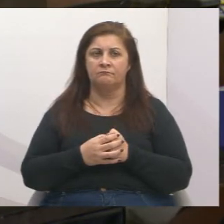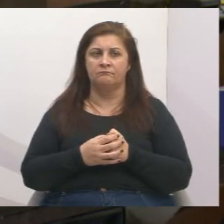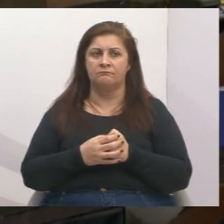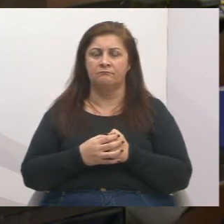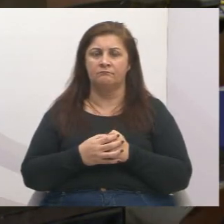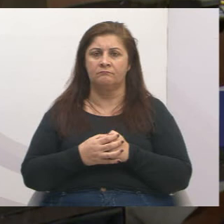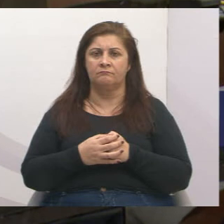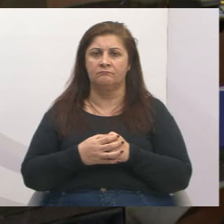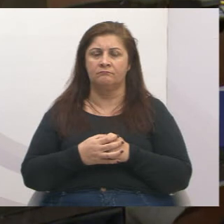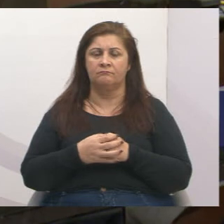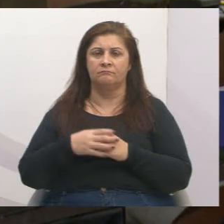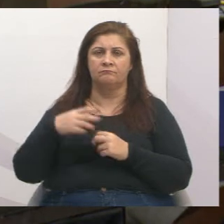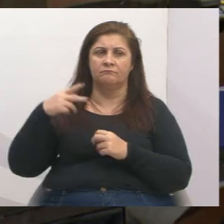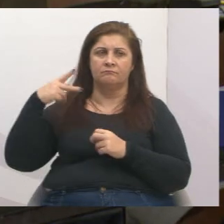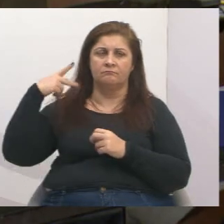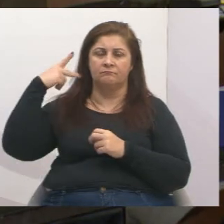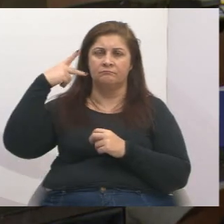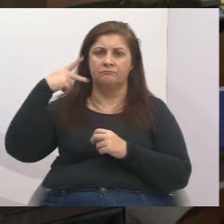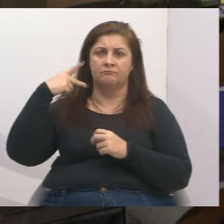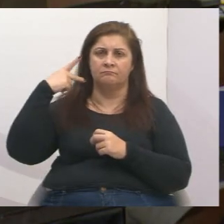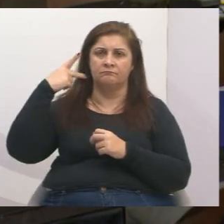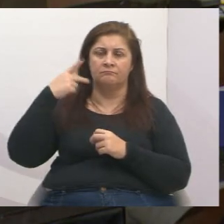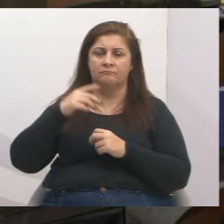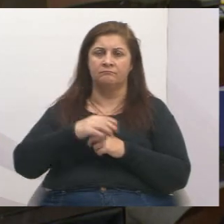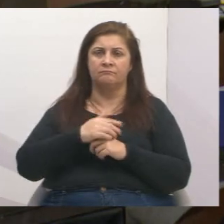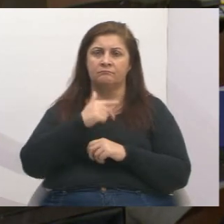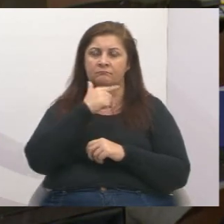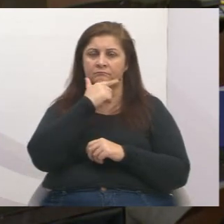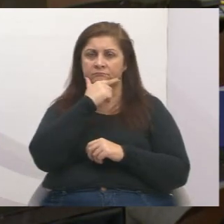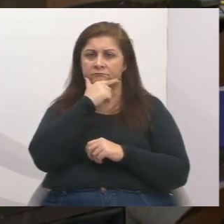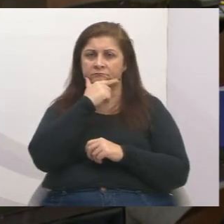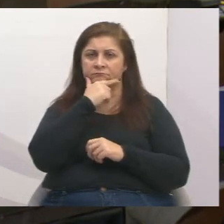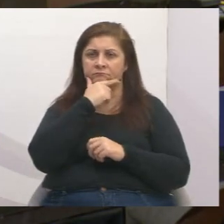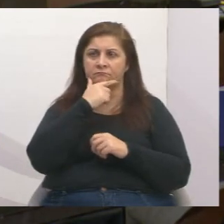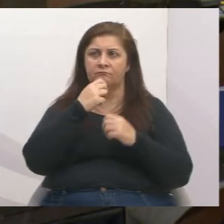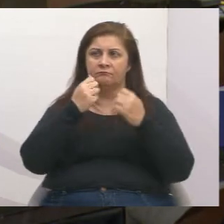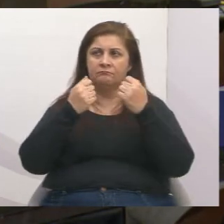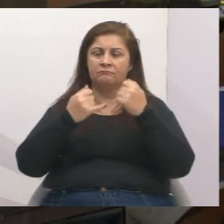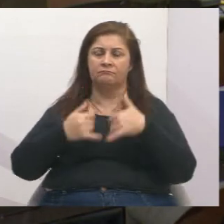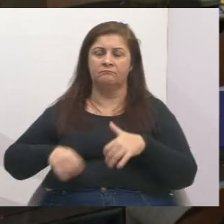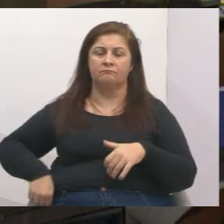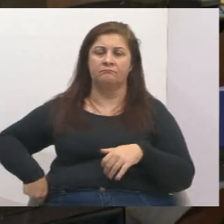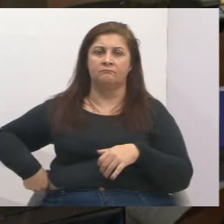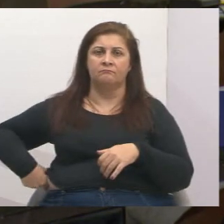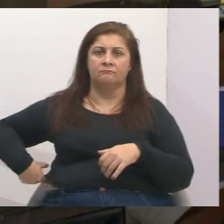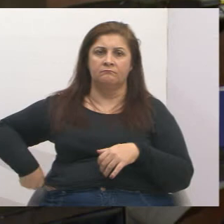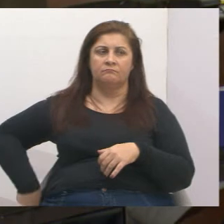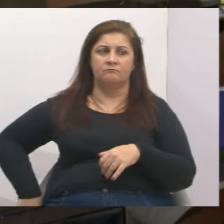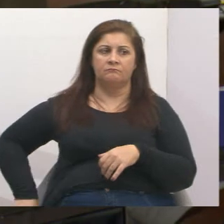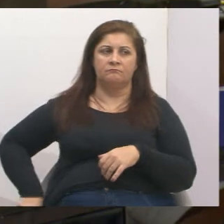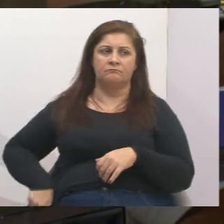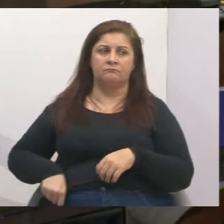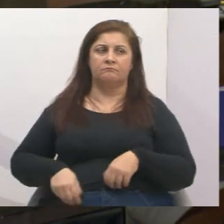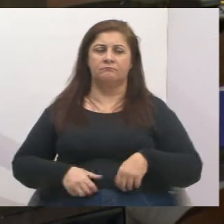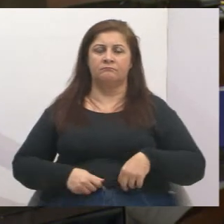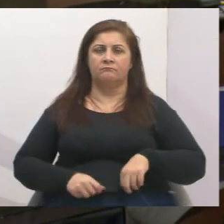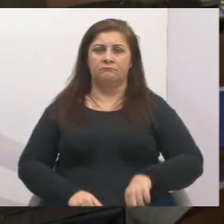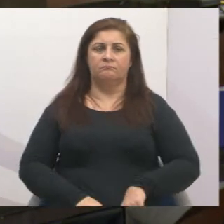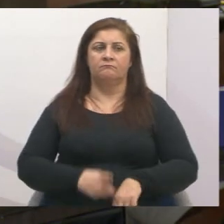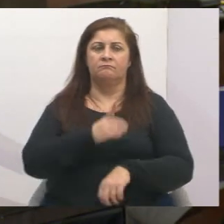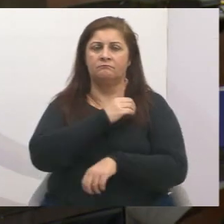Nosso vereador, o Dr. Luiz Flávio, mencionou alguma coisa aqui a respeito dos nossos deputados